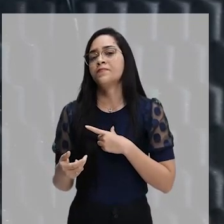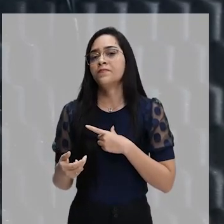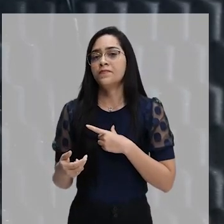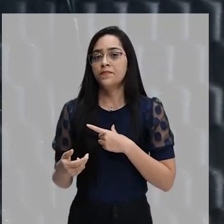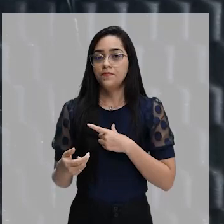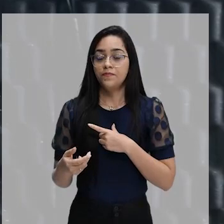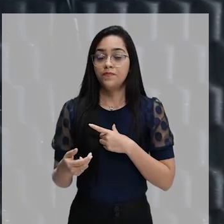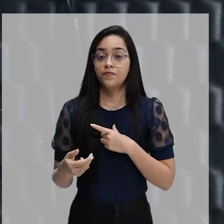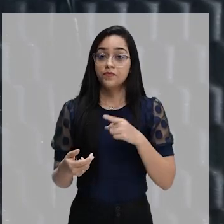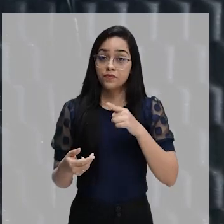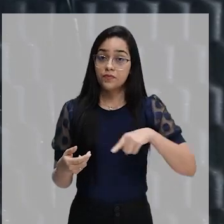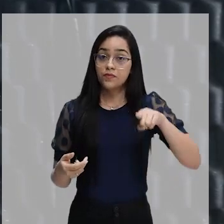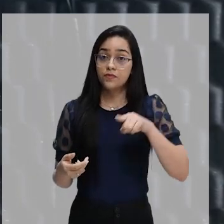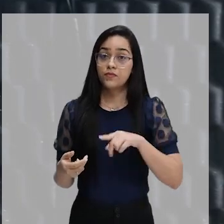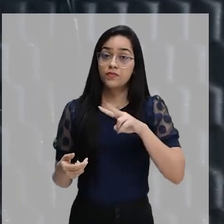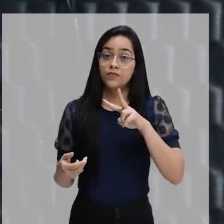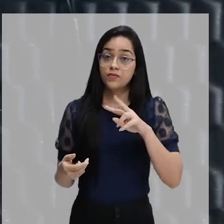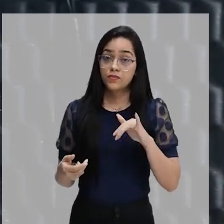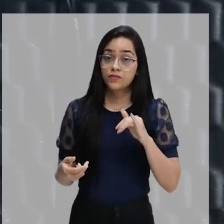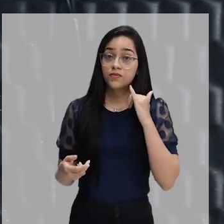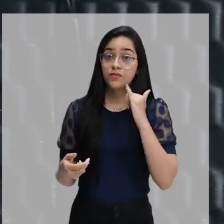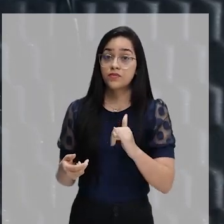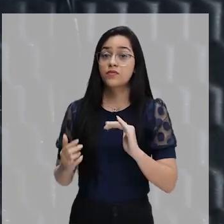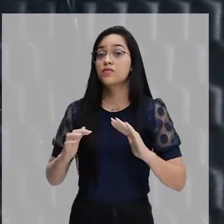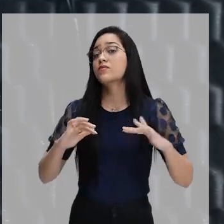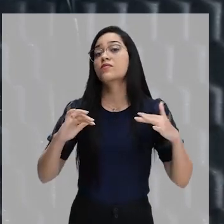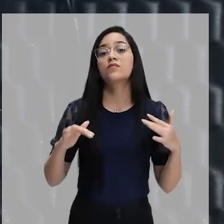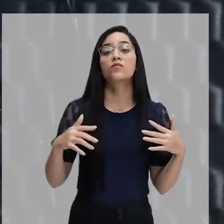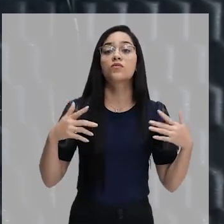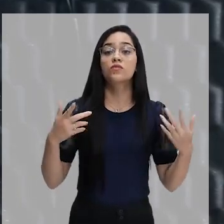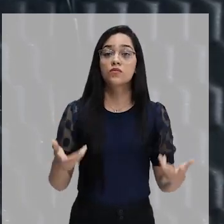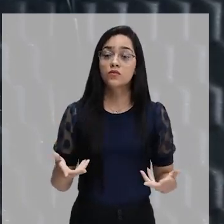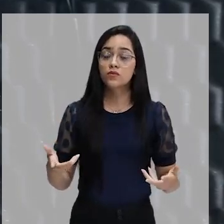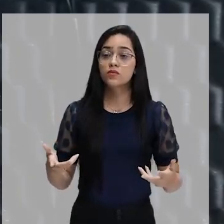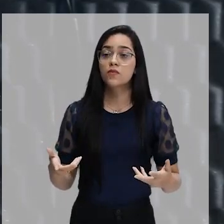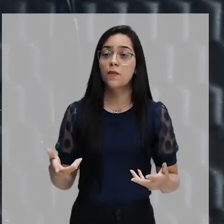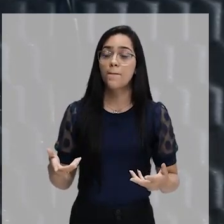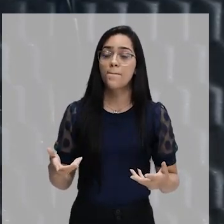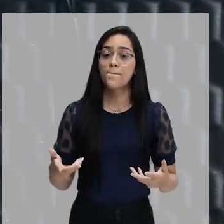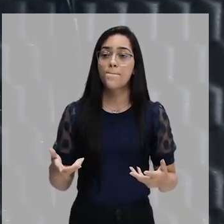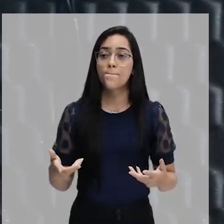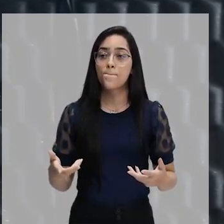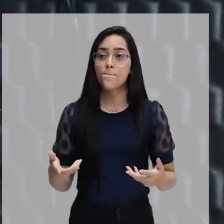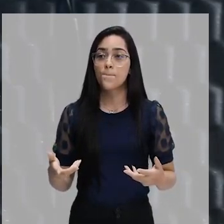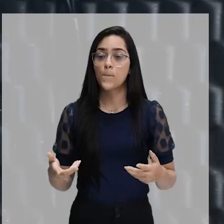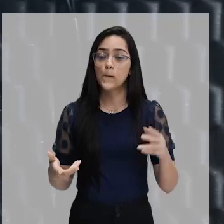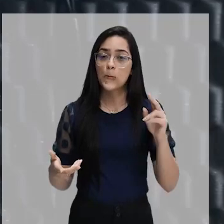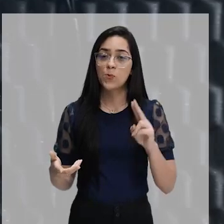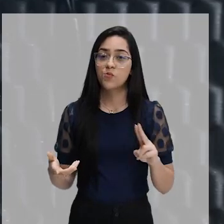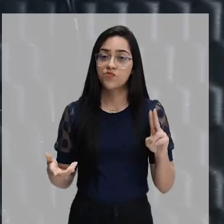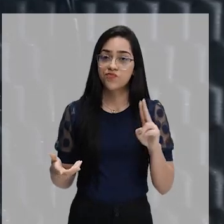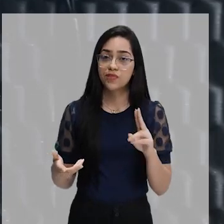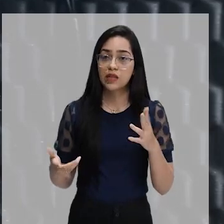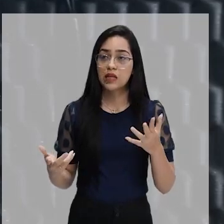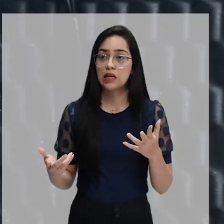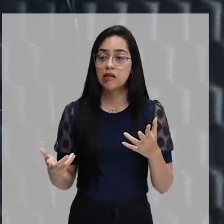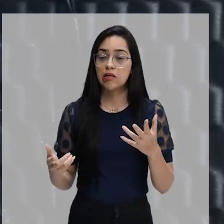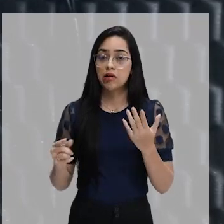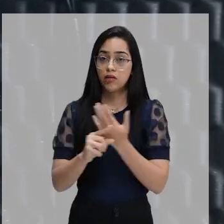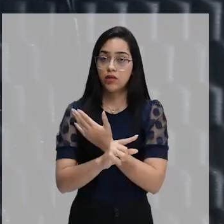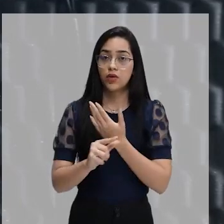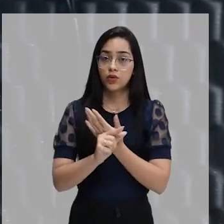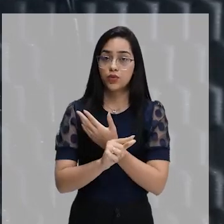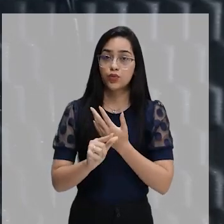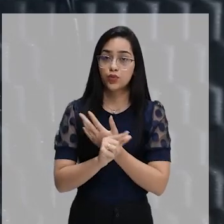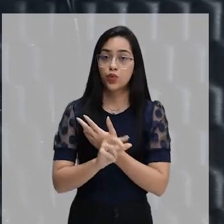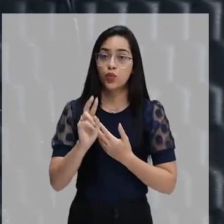afirmativas, algumas assertivas, né? E vocês vão dizer quais delas são a que o autor, Essa